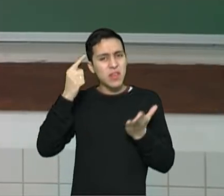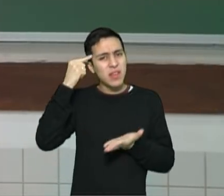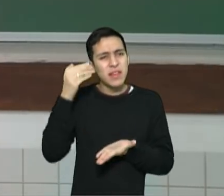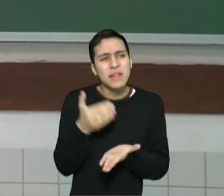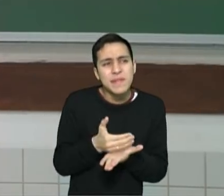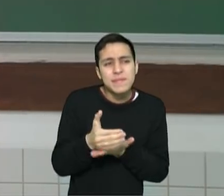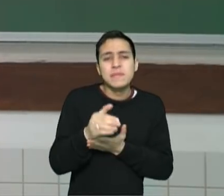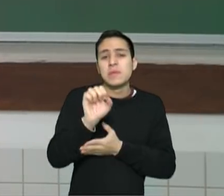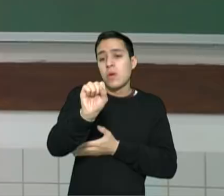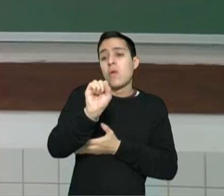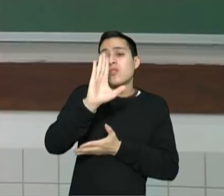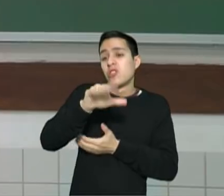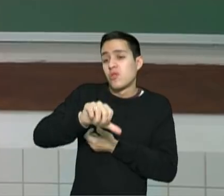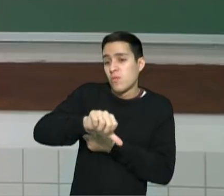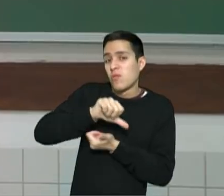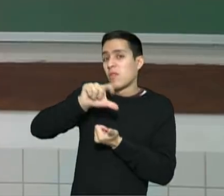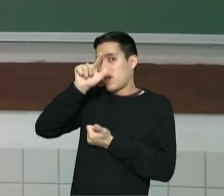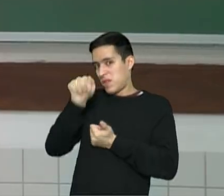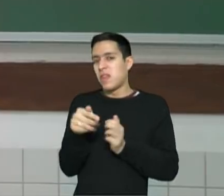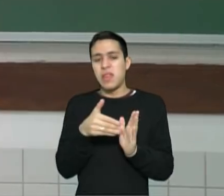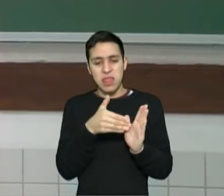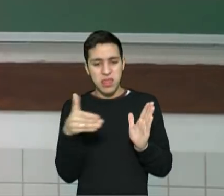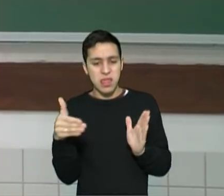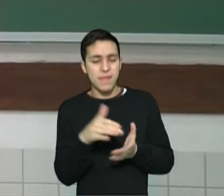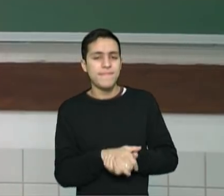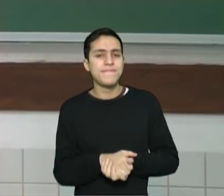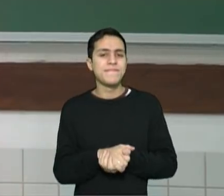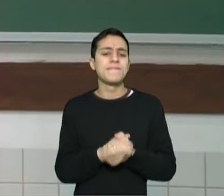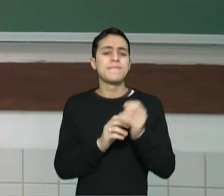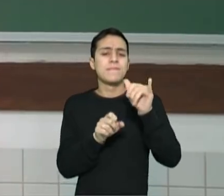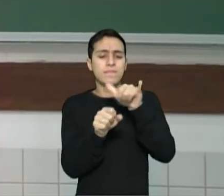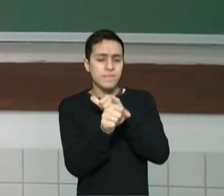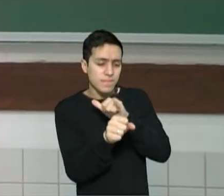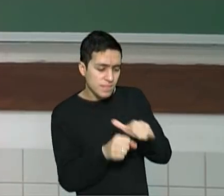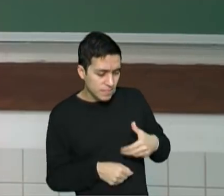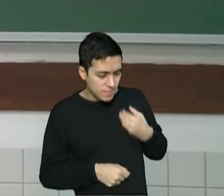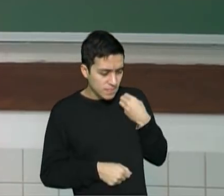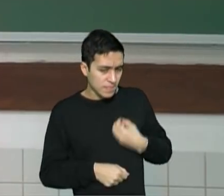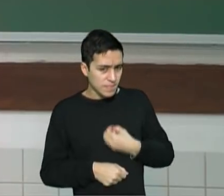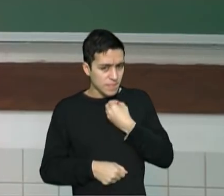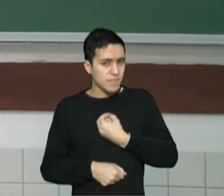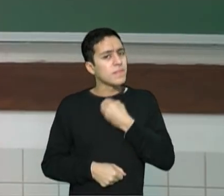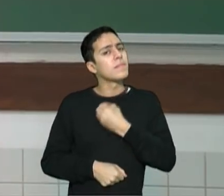num 8, agora já são em 17, de maneiras de viver